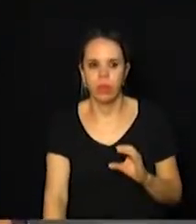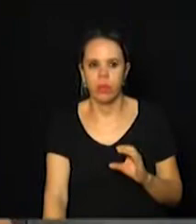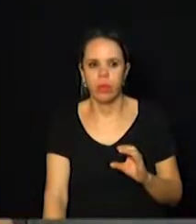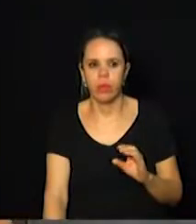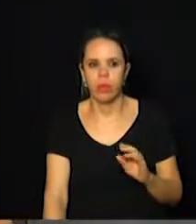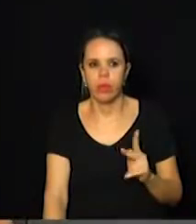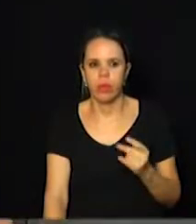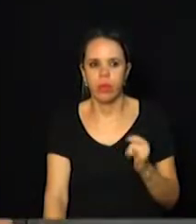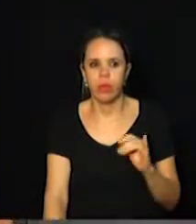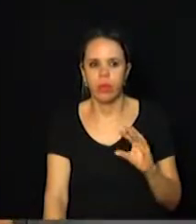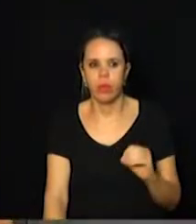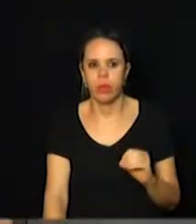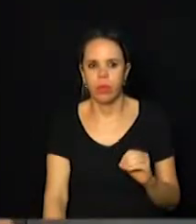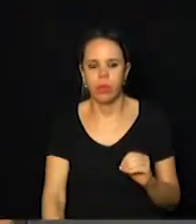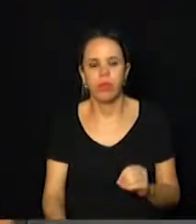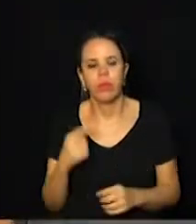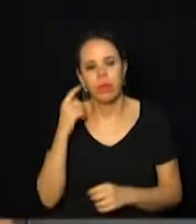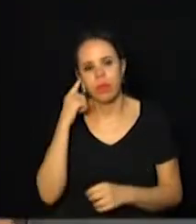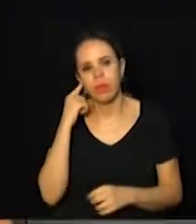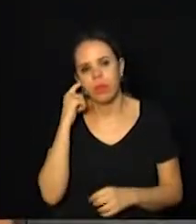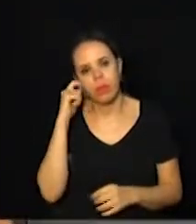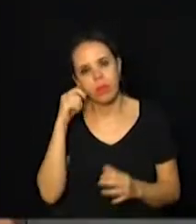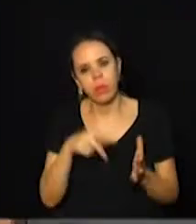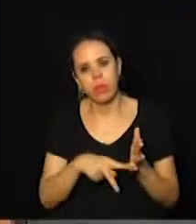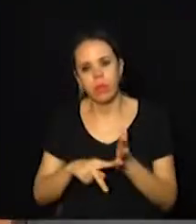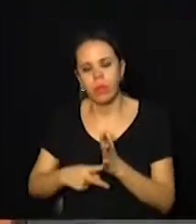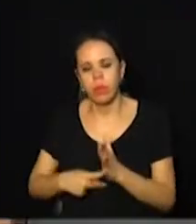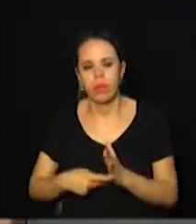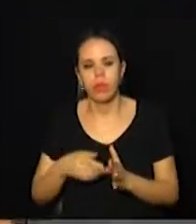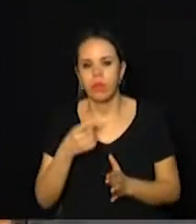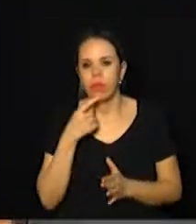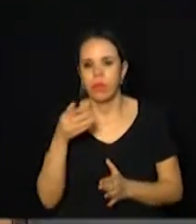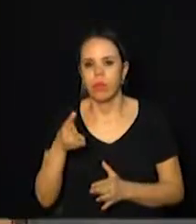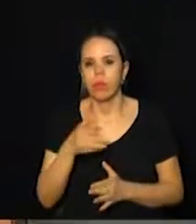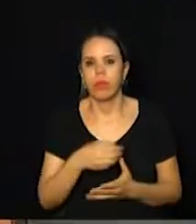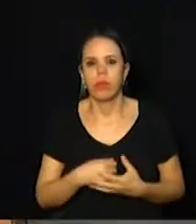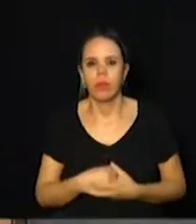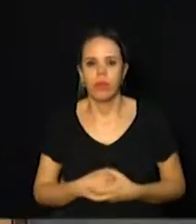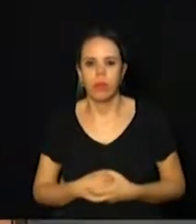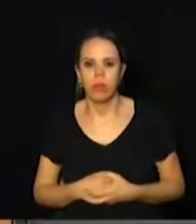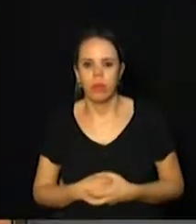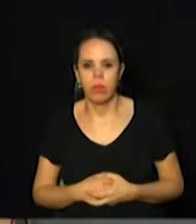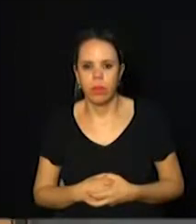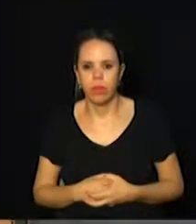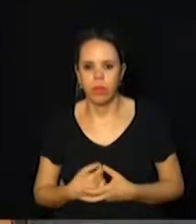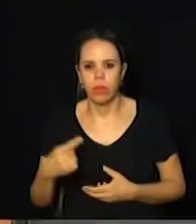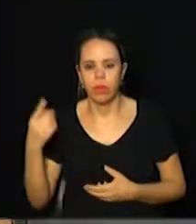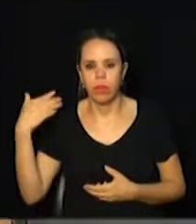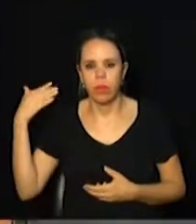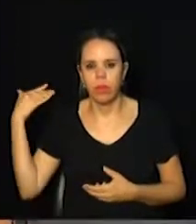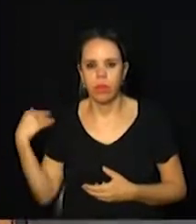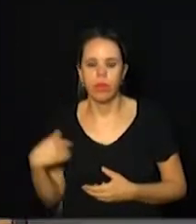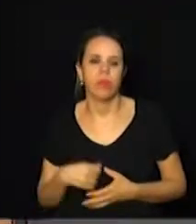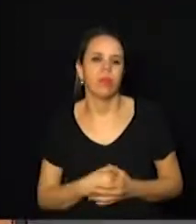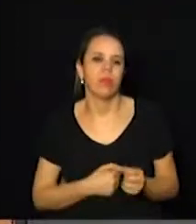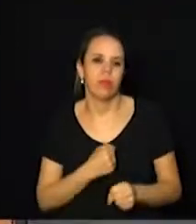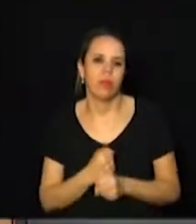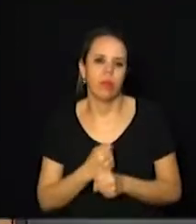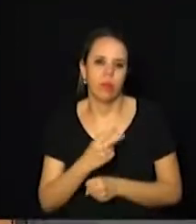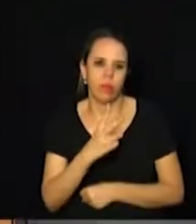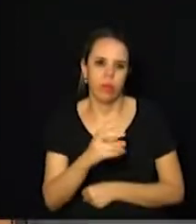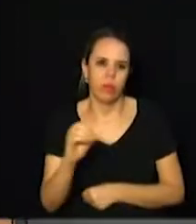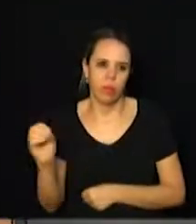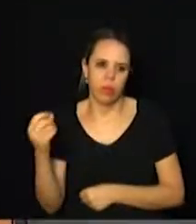com os meninos aqui do Sindicato de Campinas que lá ainda em meados dos anos